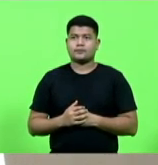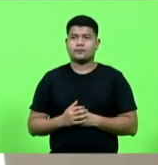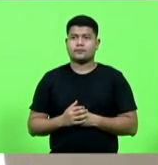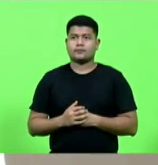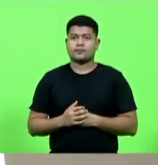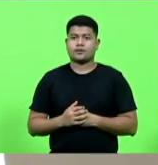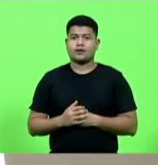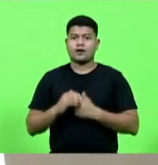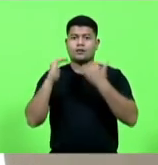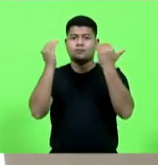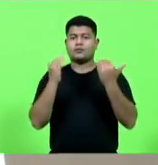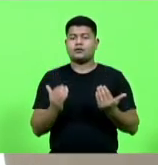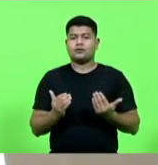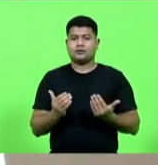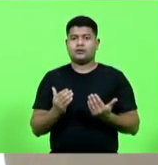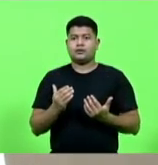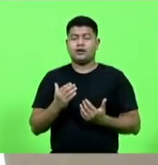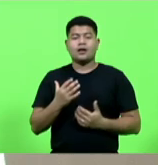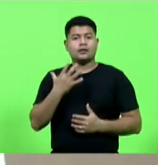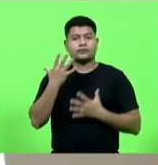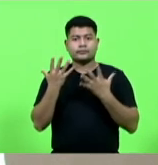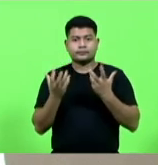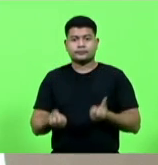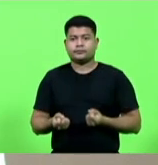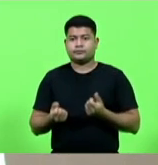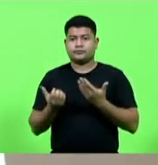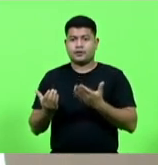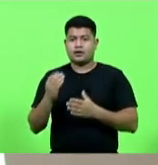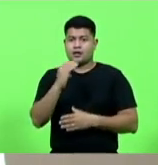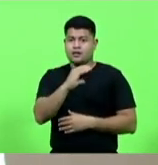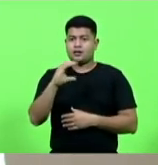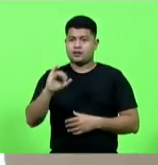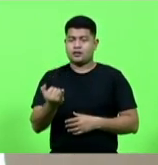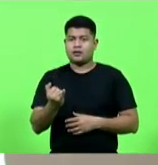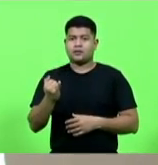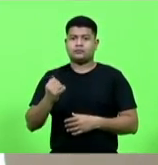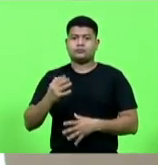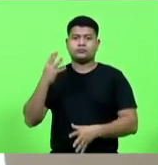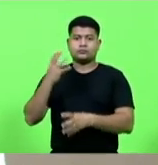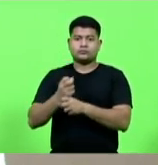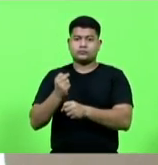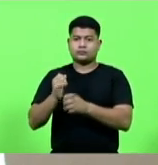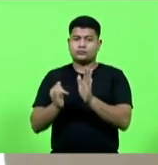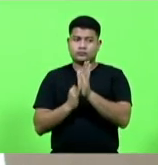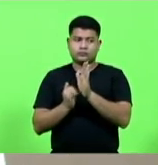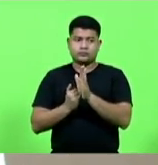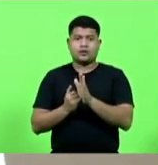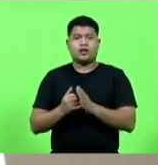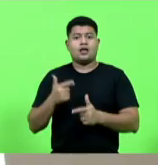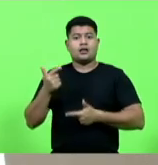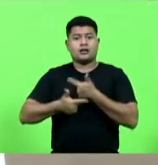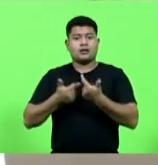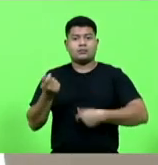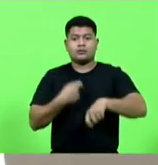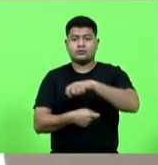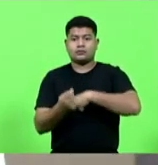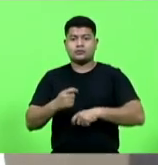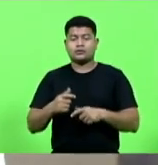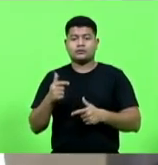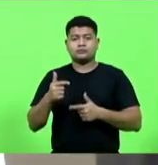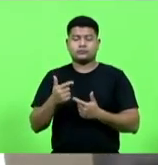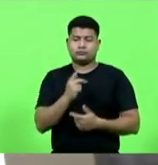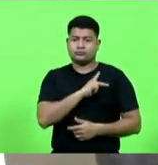com pareceres favoráveis das comissões de Constituição, Justiça, Comissão de Finanças e Tributação e Comissão de Trabalho, Administração e Serviço Público.